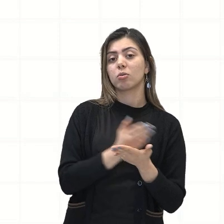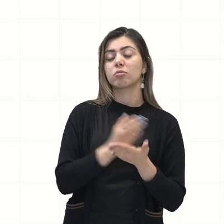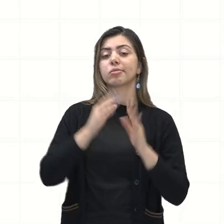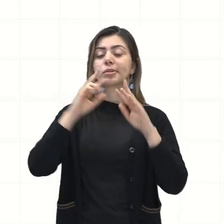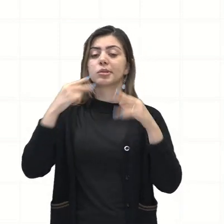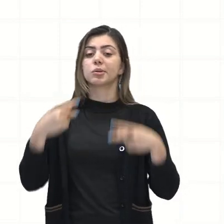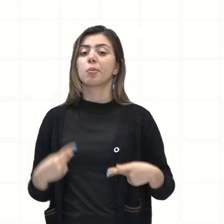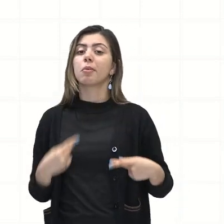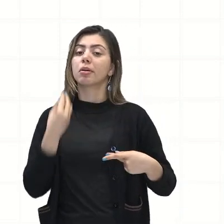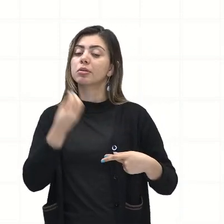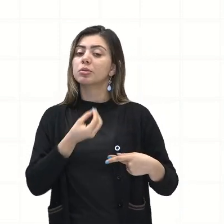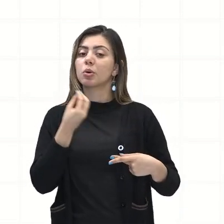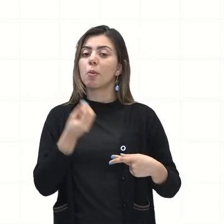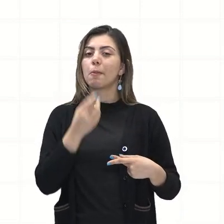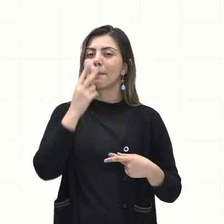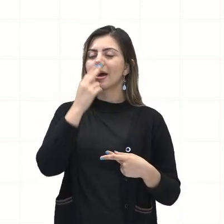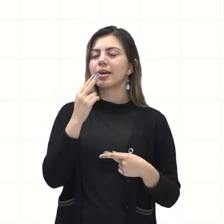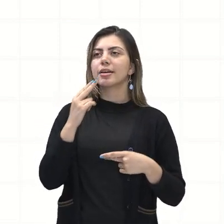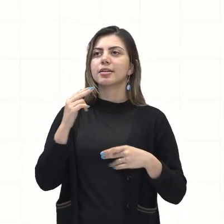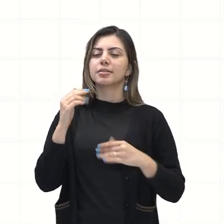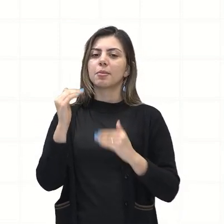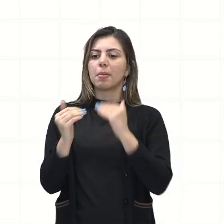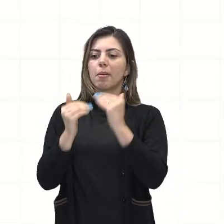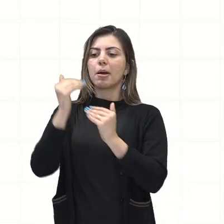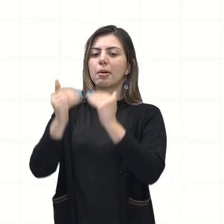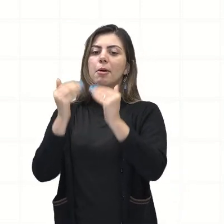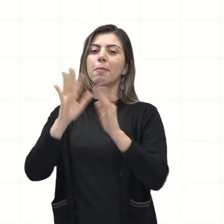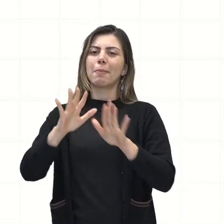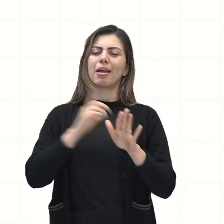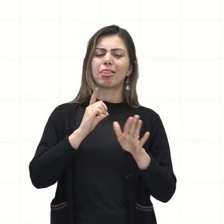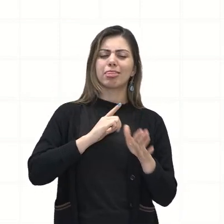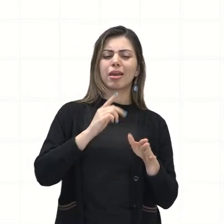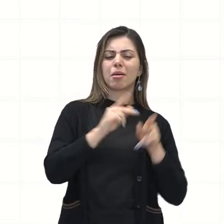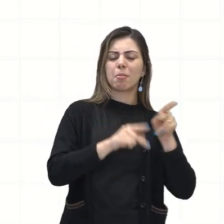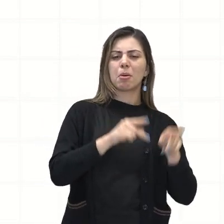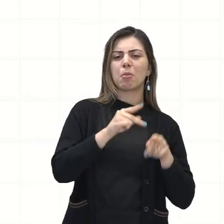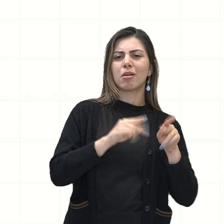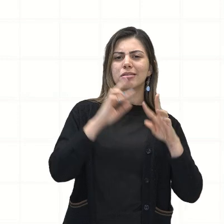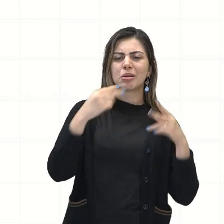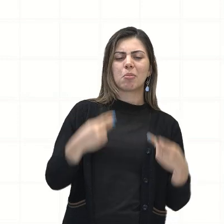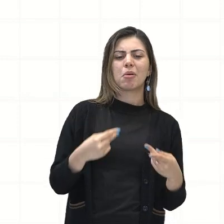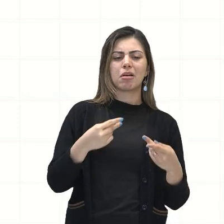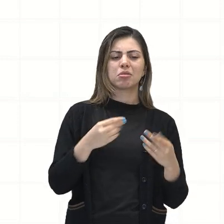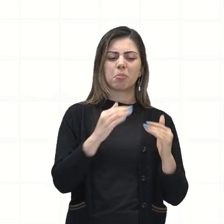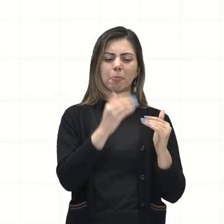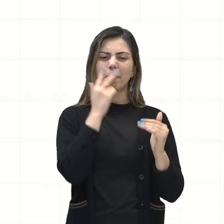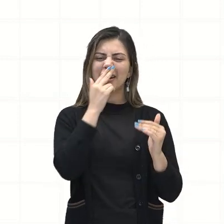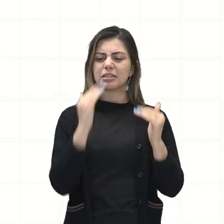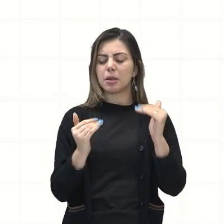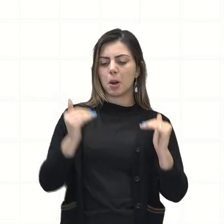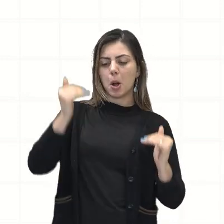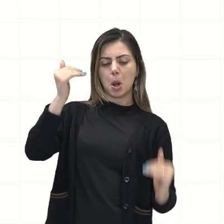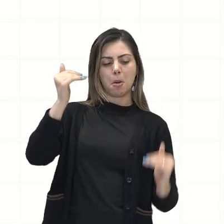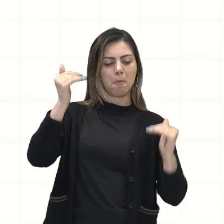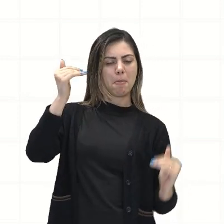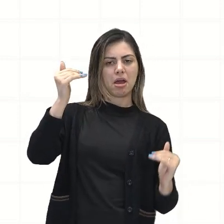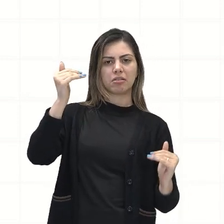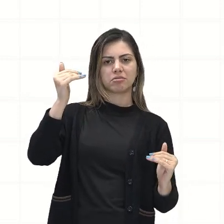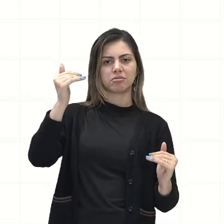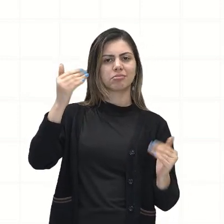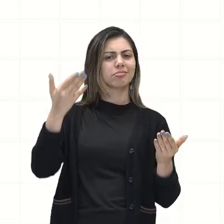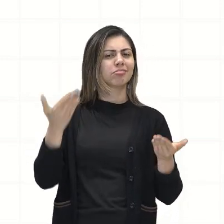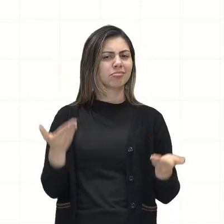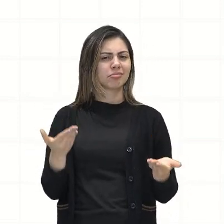humanos estão subindo, outros precisam estar, né, abaixo.